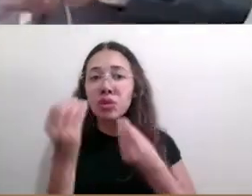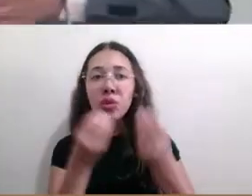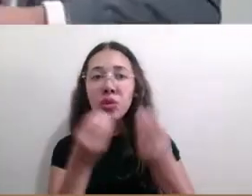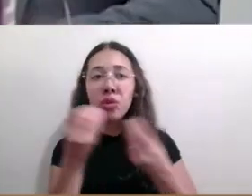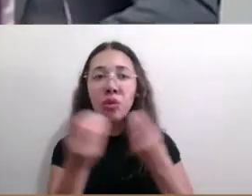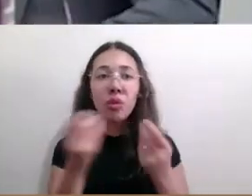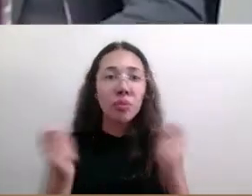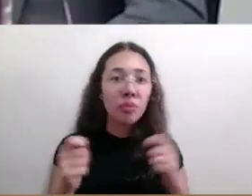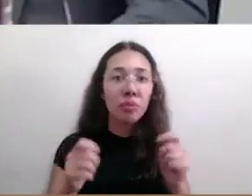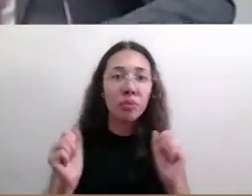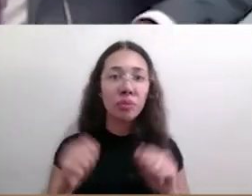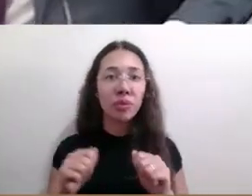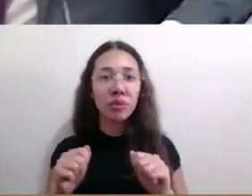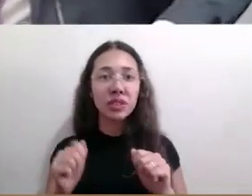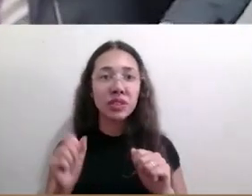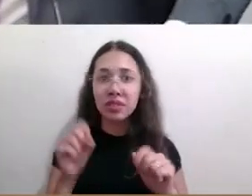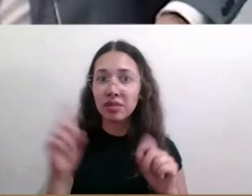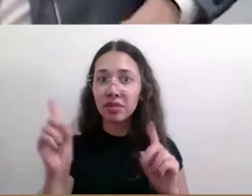Não, não tem, né?